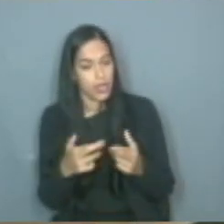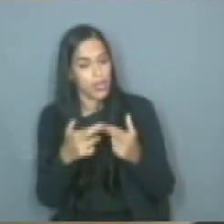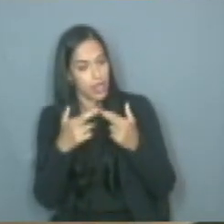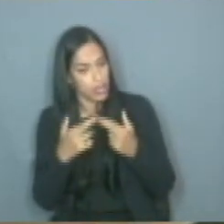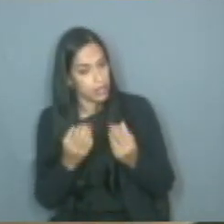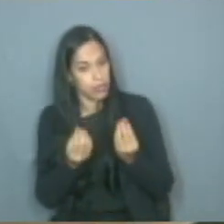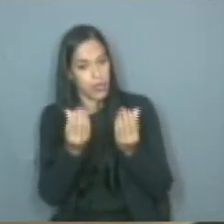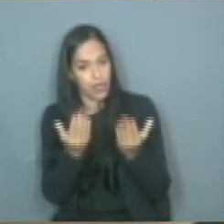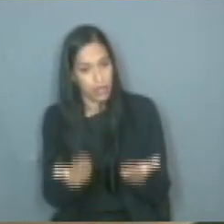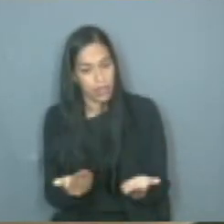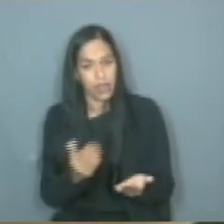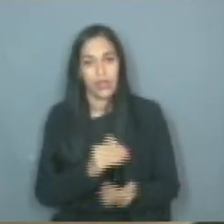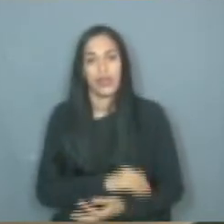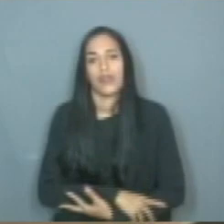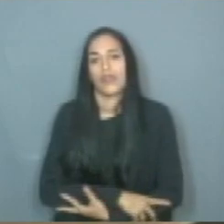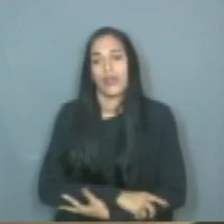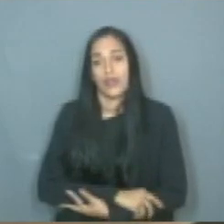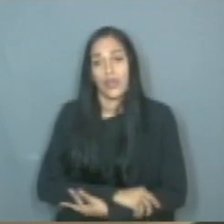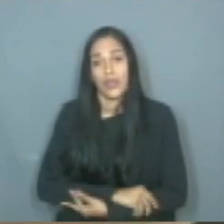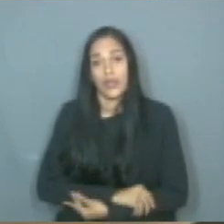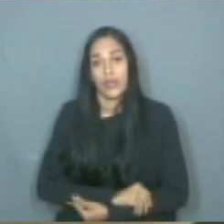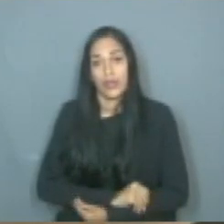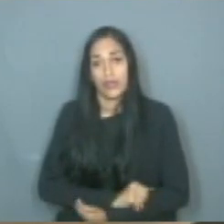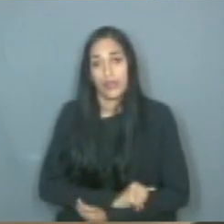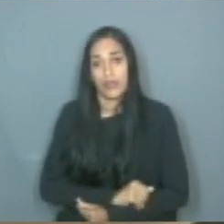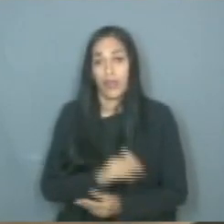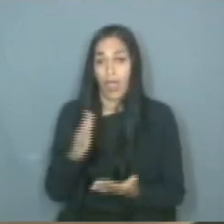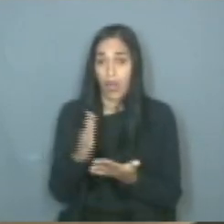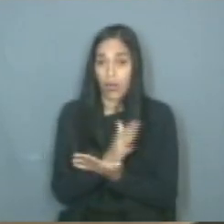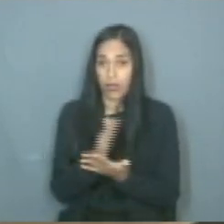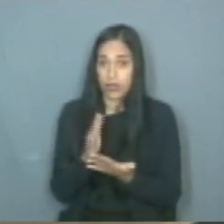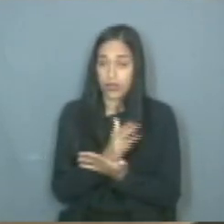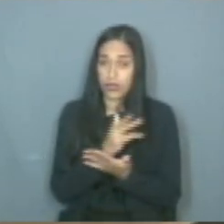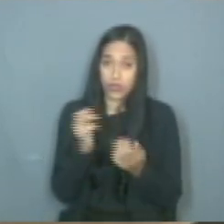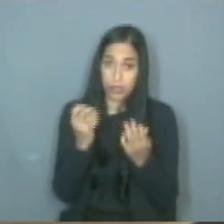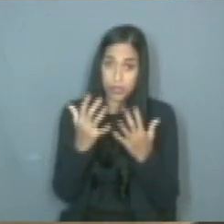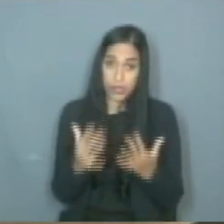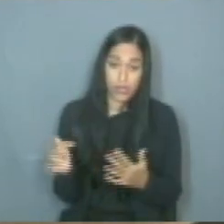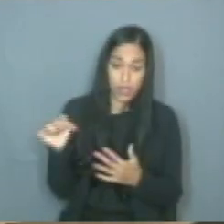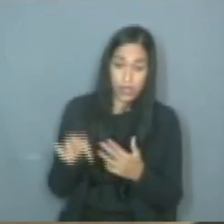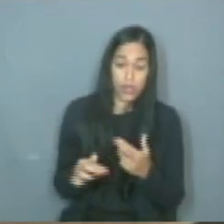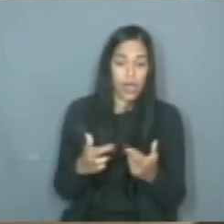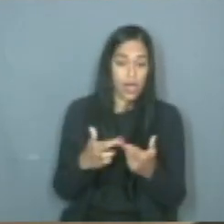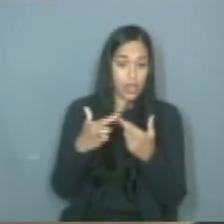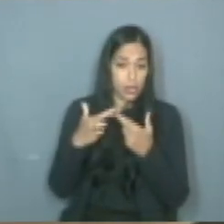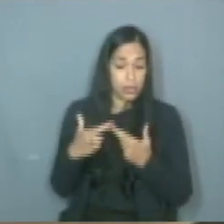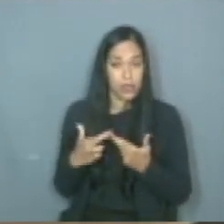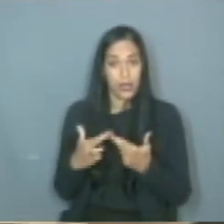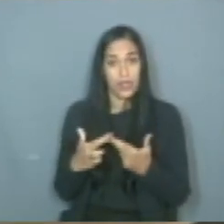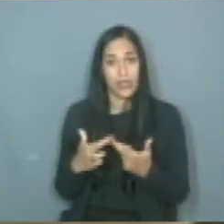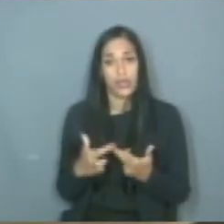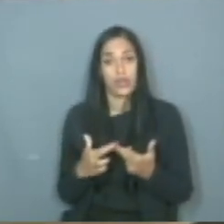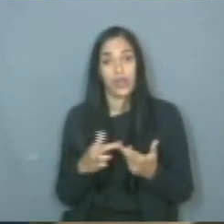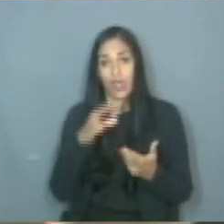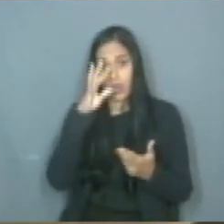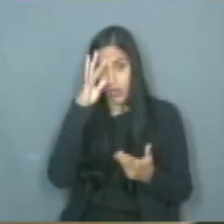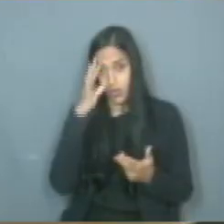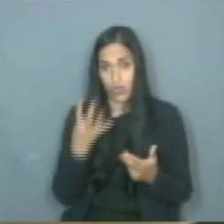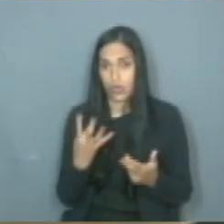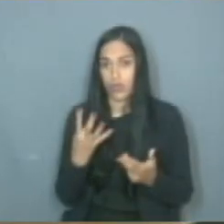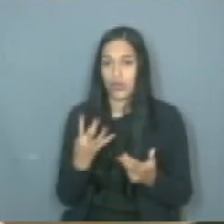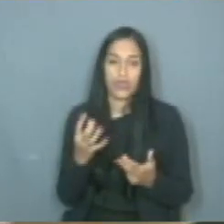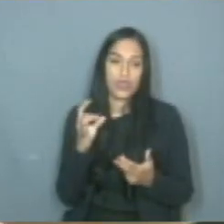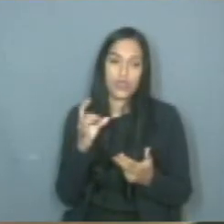requerimento. Mas primeiro é o seguinte, um requerimento, como alguns tentam dizer aqui, ele por si só não soluciona a